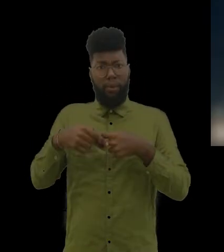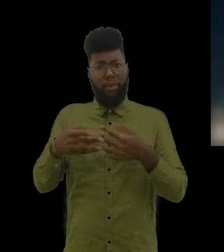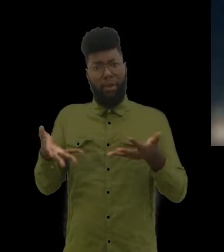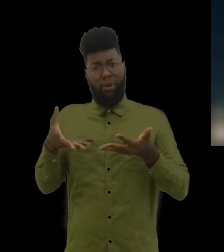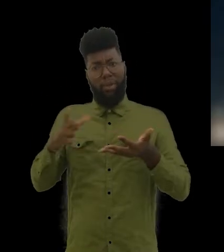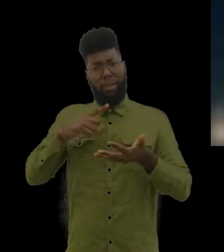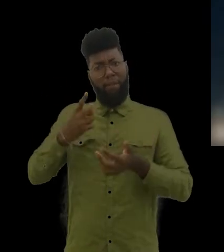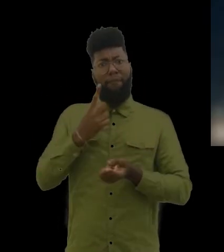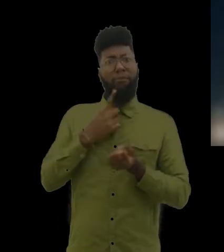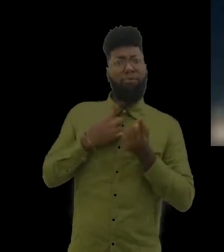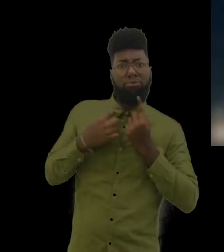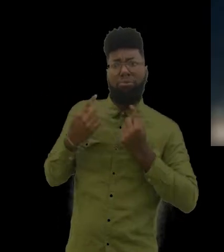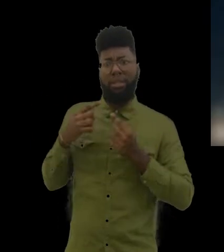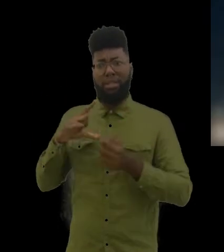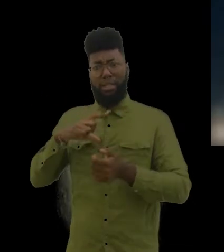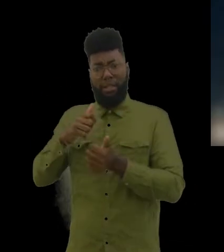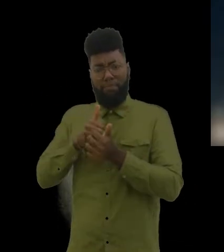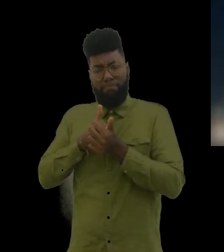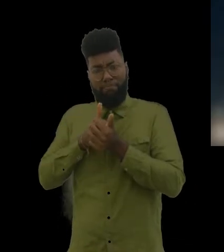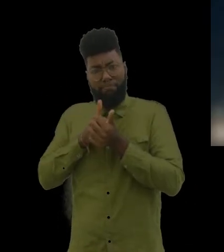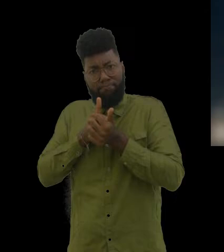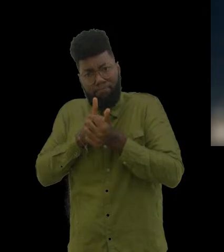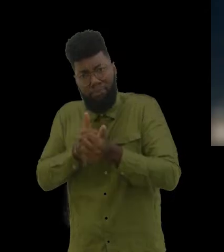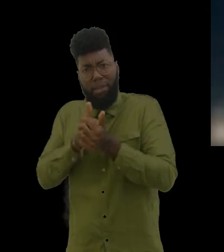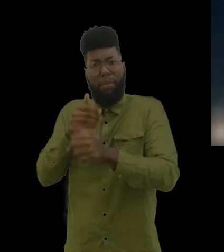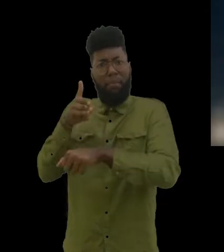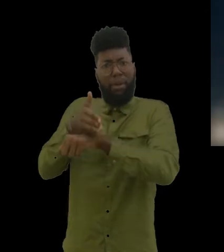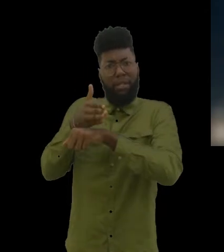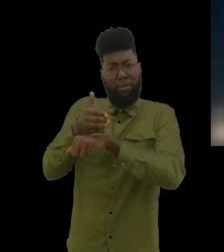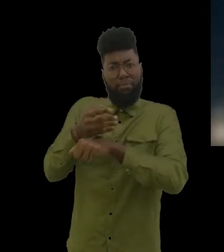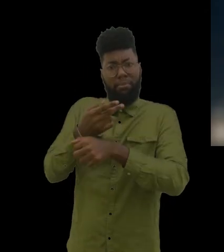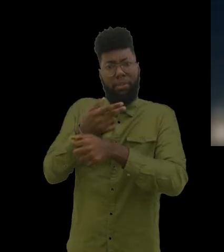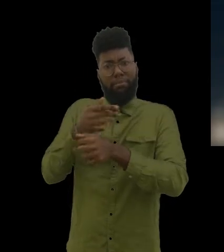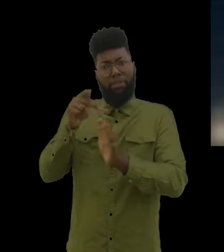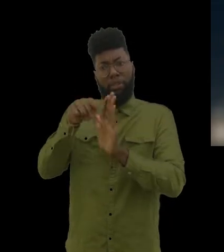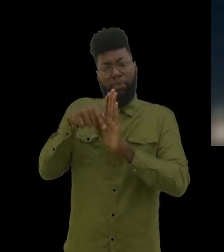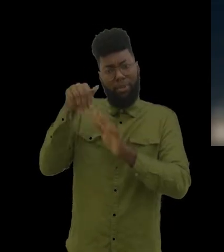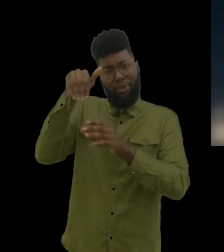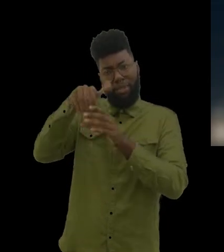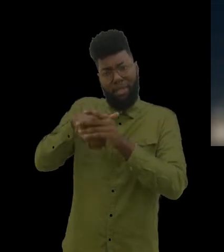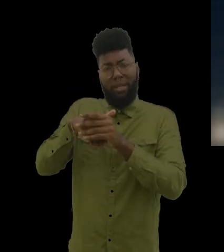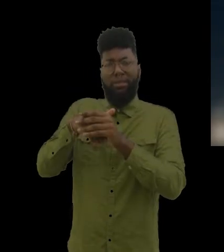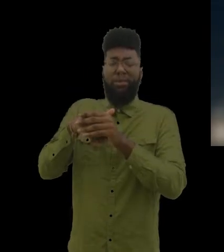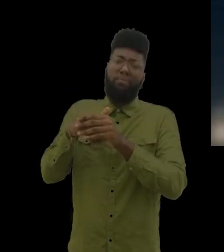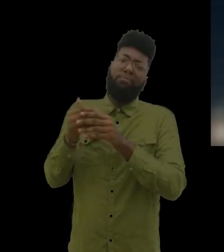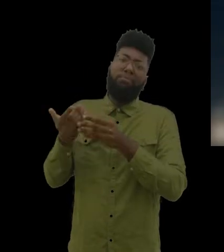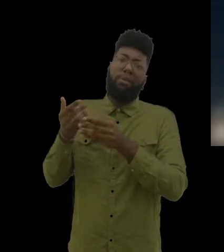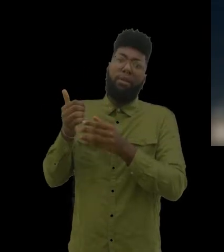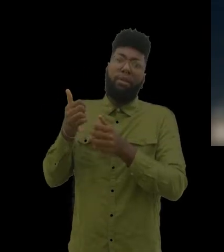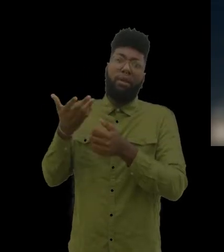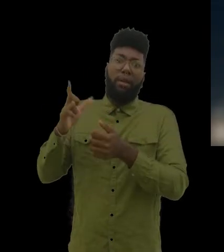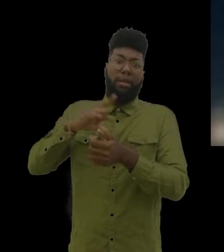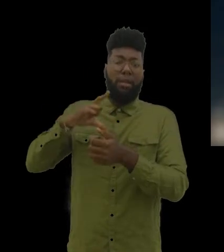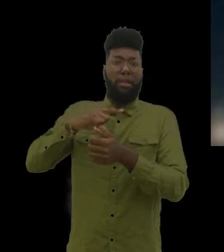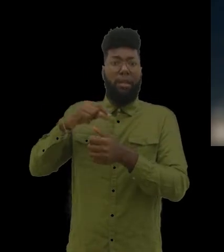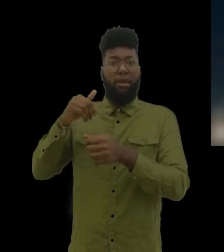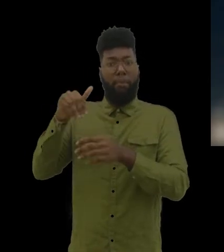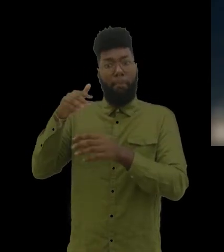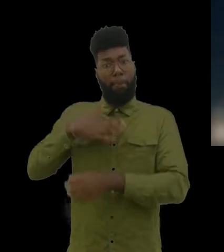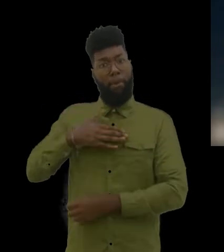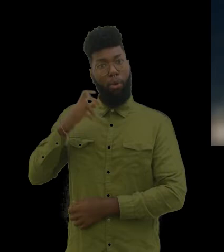da minha cultura, né? Então, por isso que eu fico muito feliz de ter um projeto de extensão dentro da minha universidade que seja falando sobre a nossa